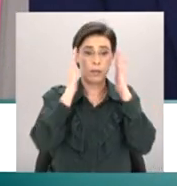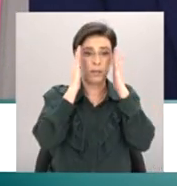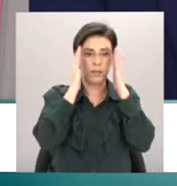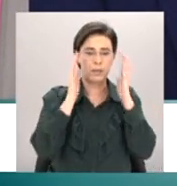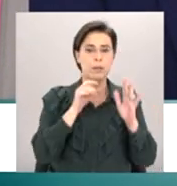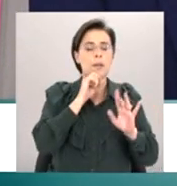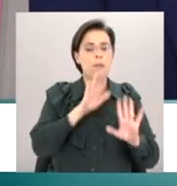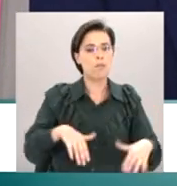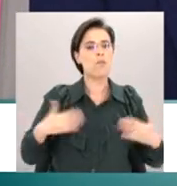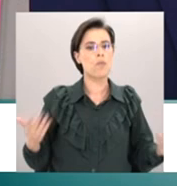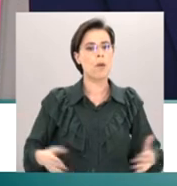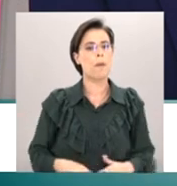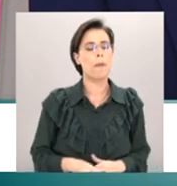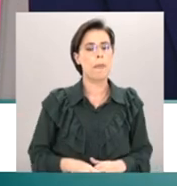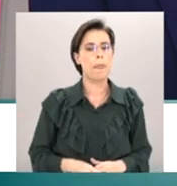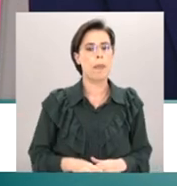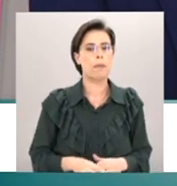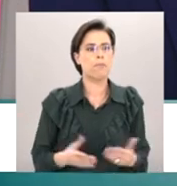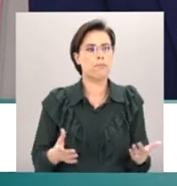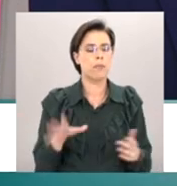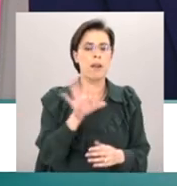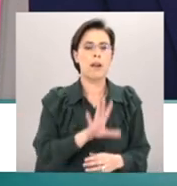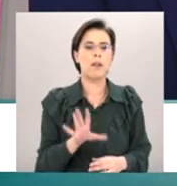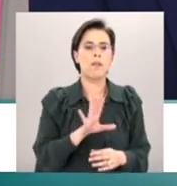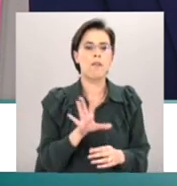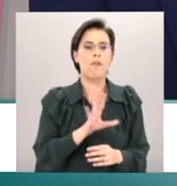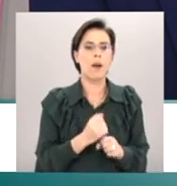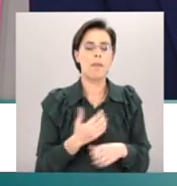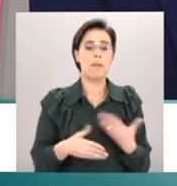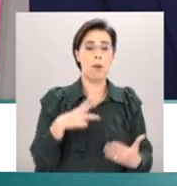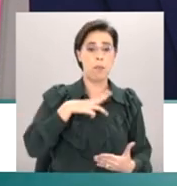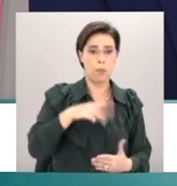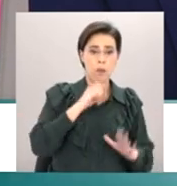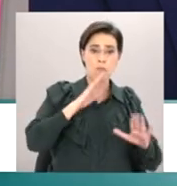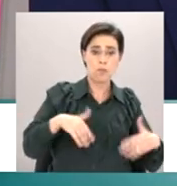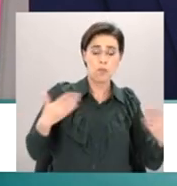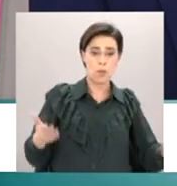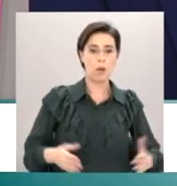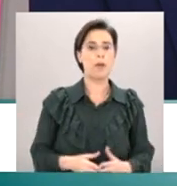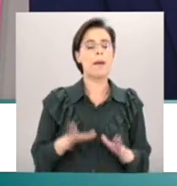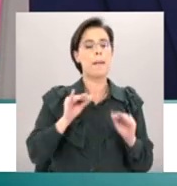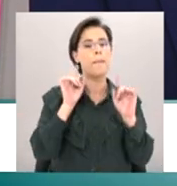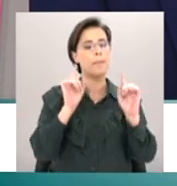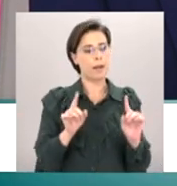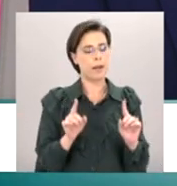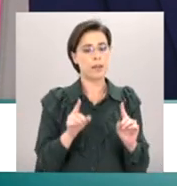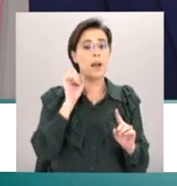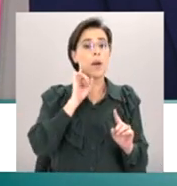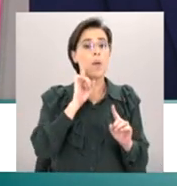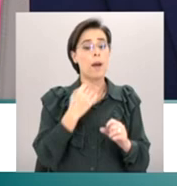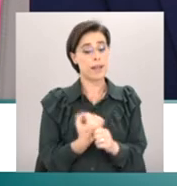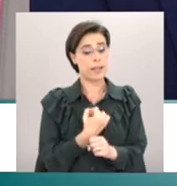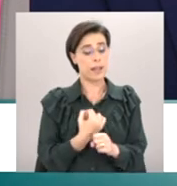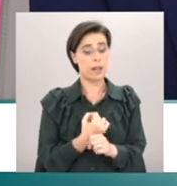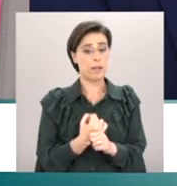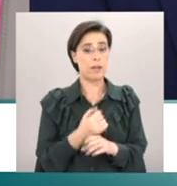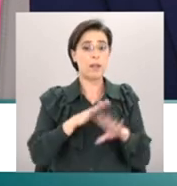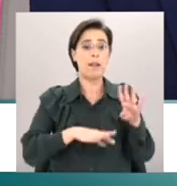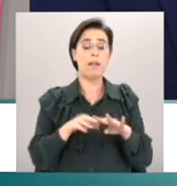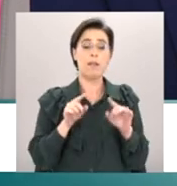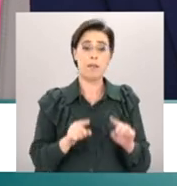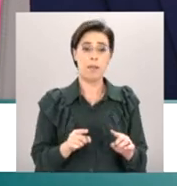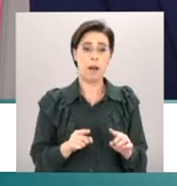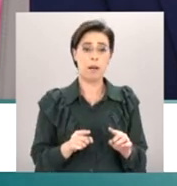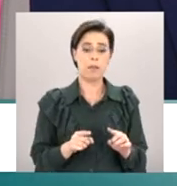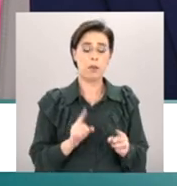perfeitamente confortável na no Nos esquemas de que funciona em Portugal e mais é qualidade de serviço que produz